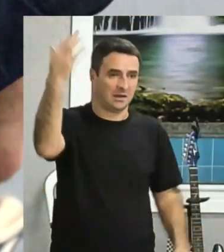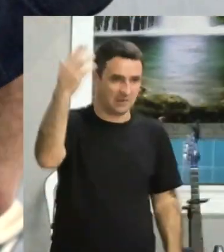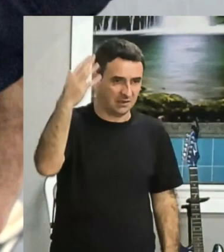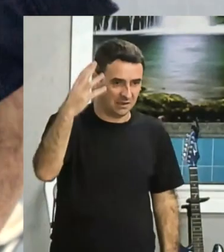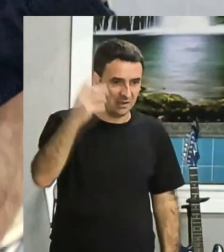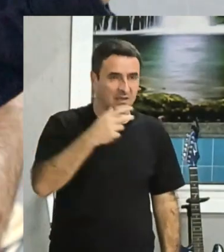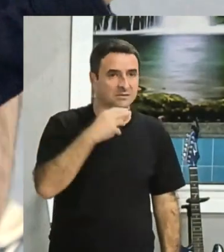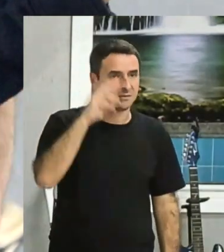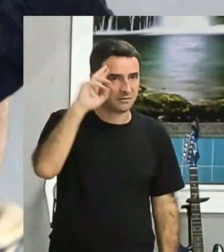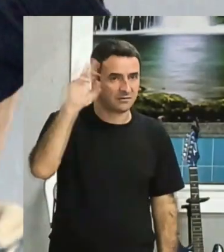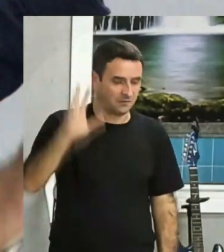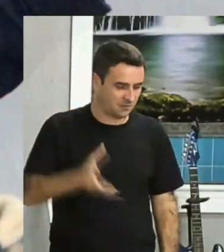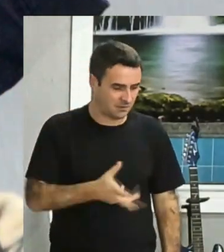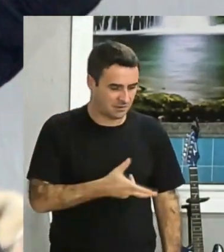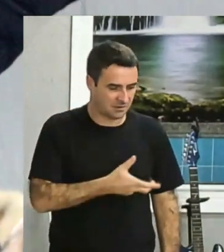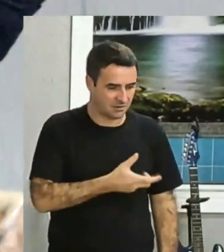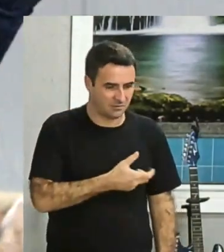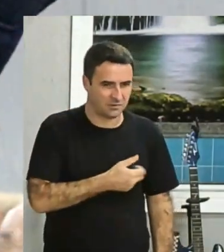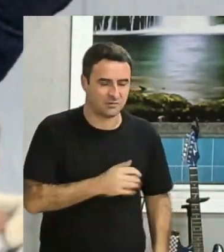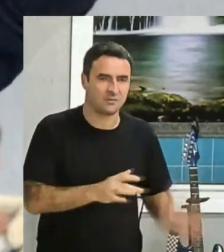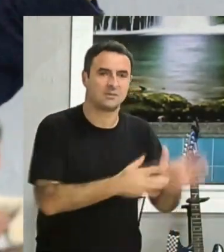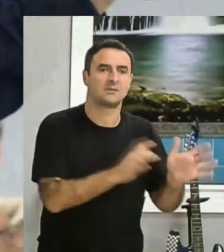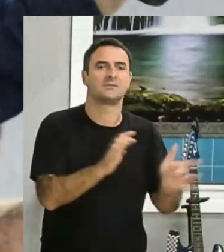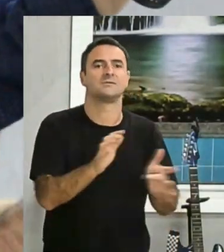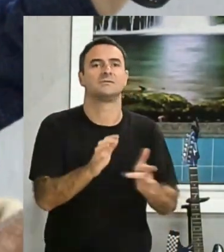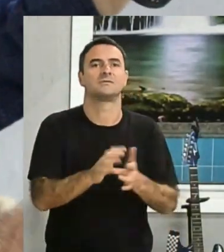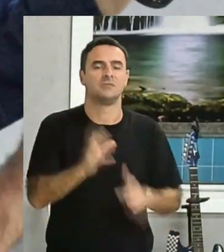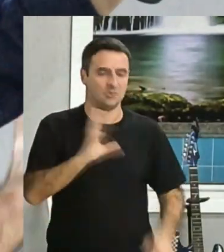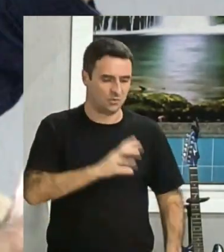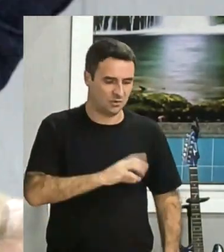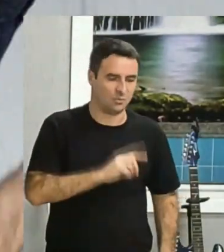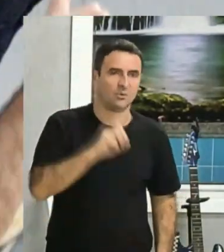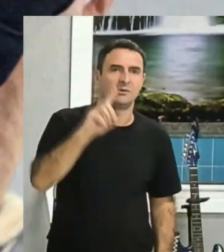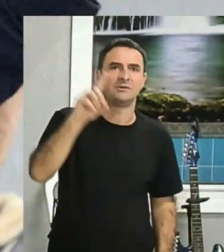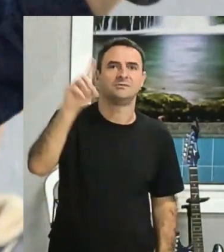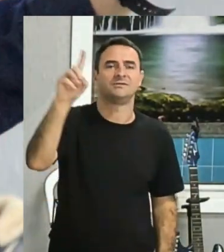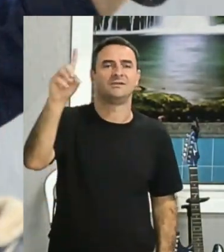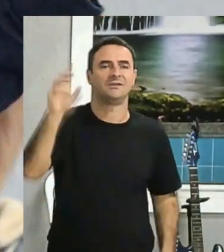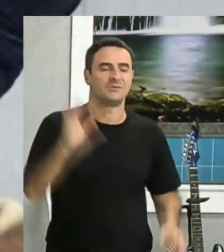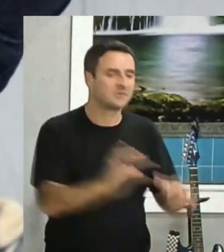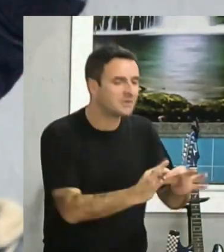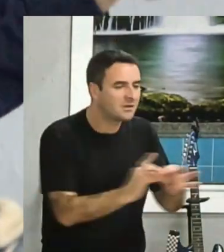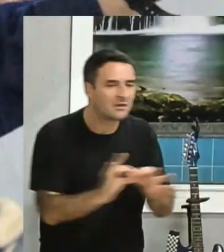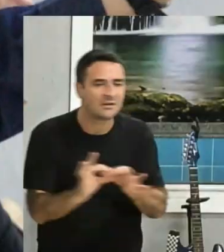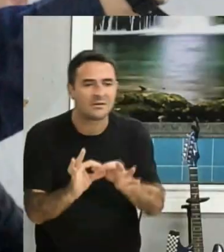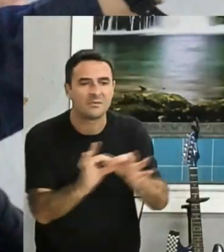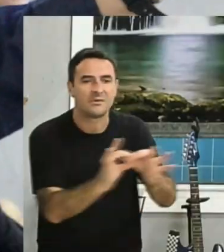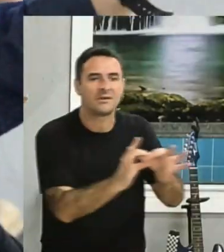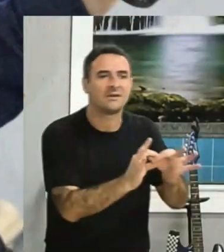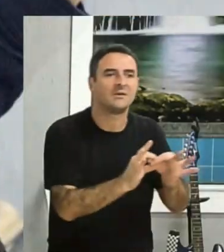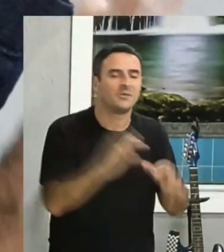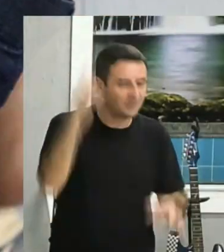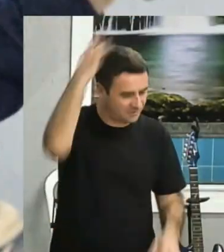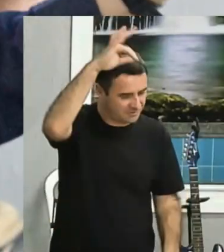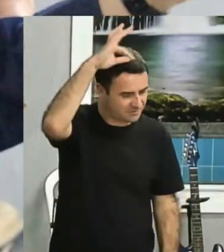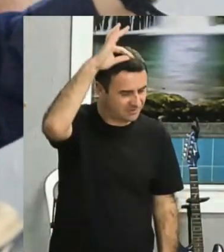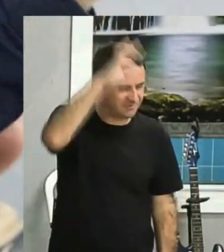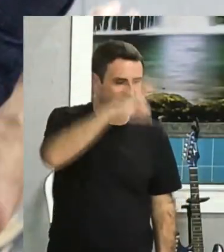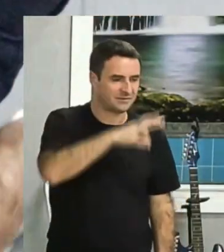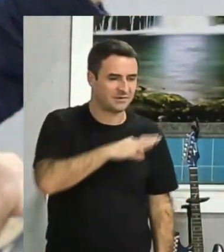Senhor e Salvador Jesus Cristo, que o amor de Deus e a comunhão do Espírito Santo